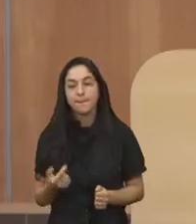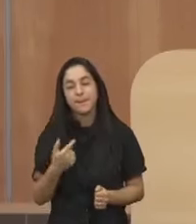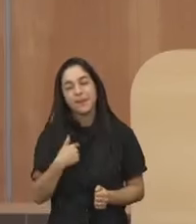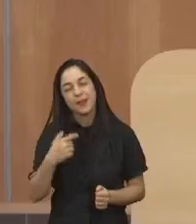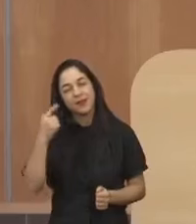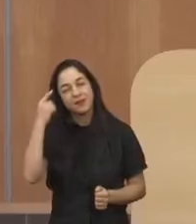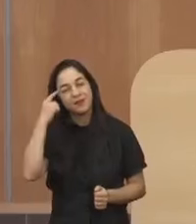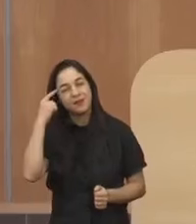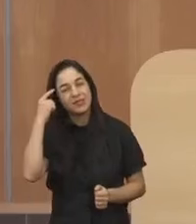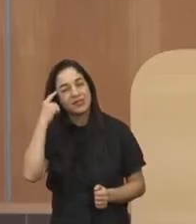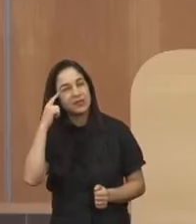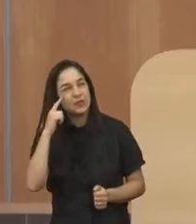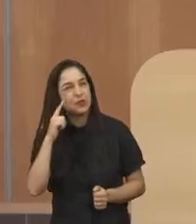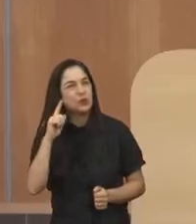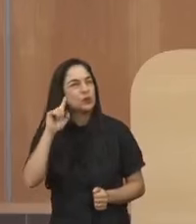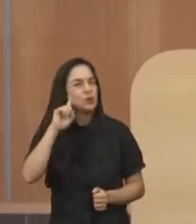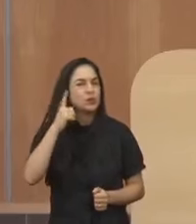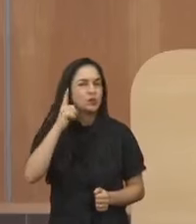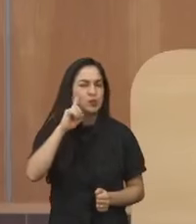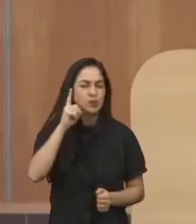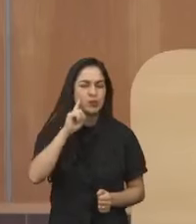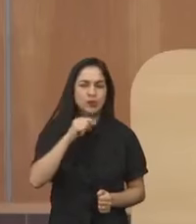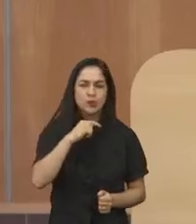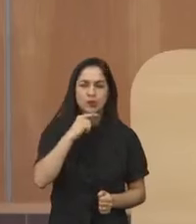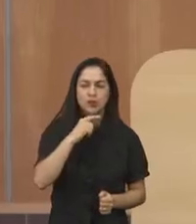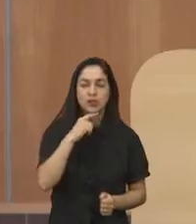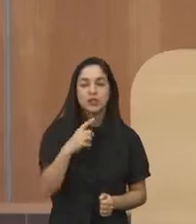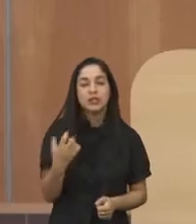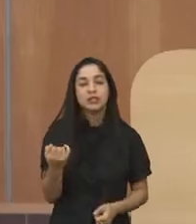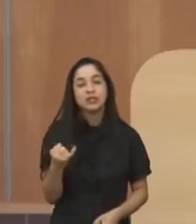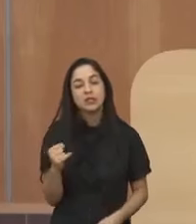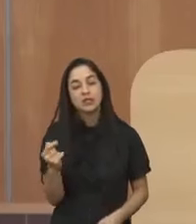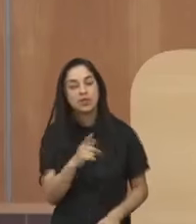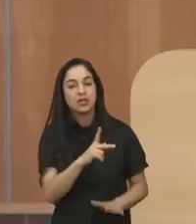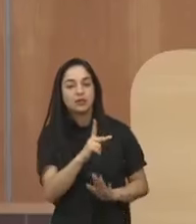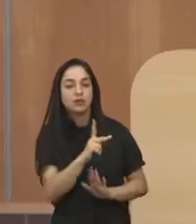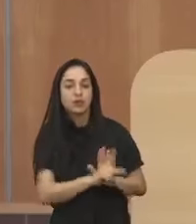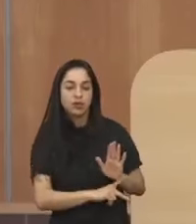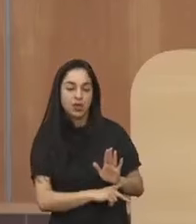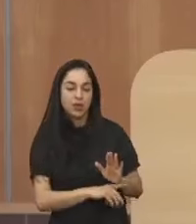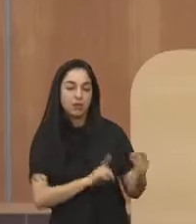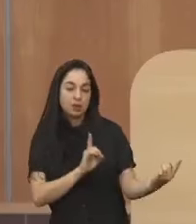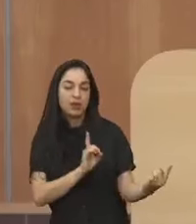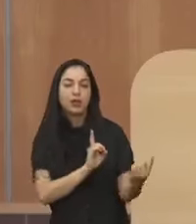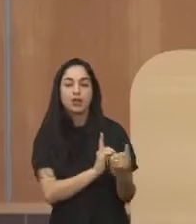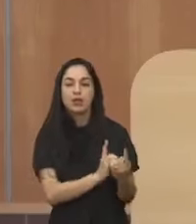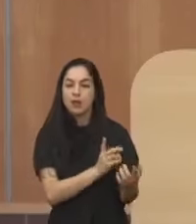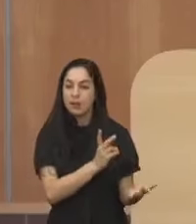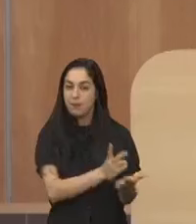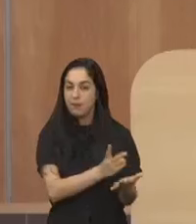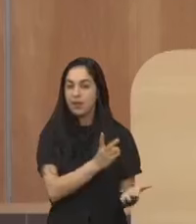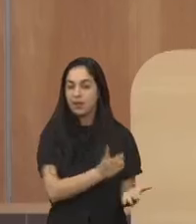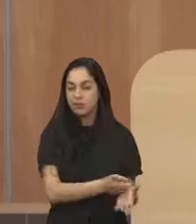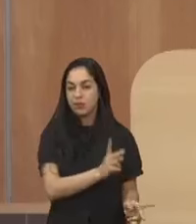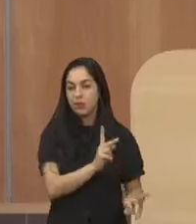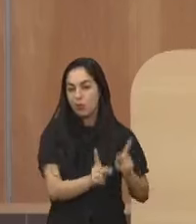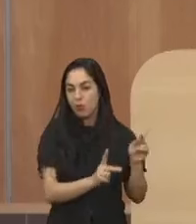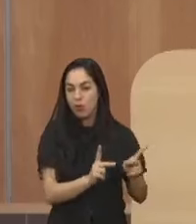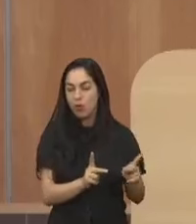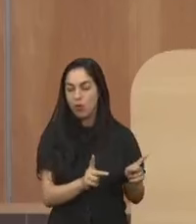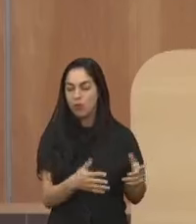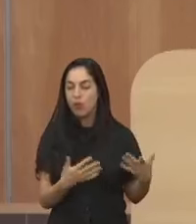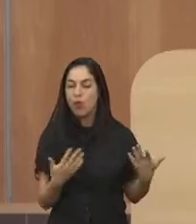esse projeto, ele é de fato para atender as demandas da população, como está aqui na justificativa